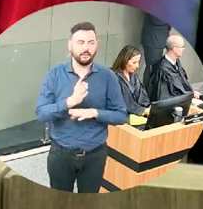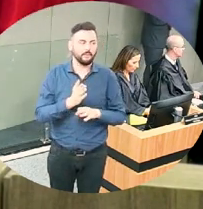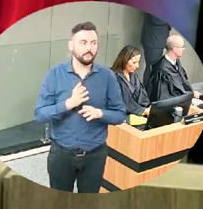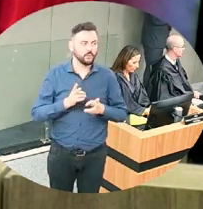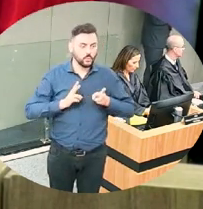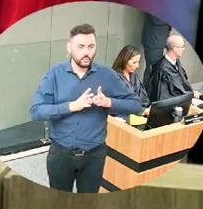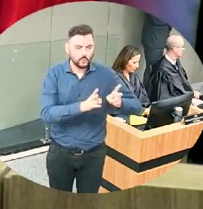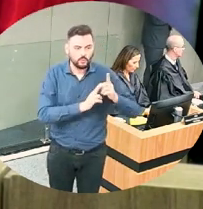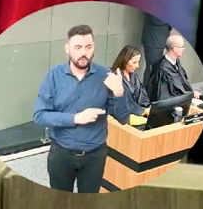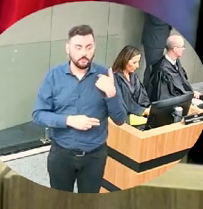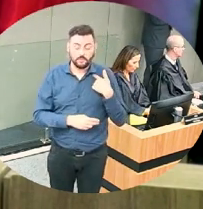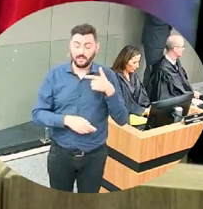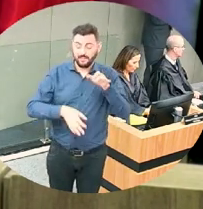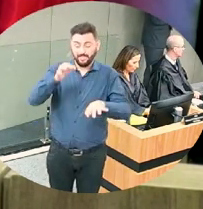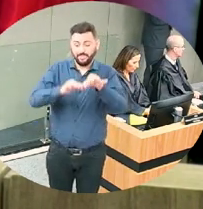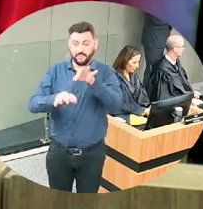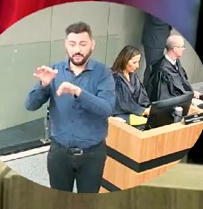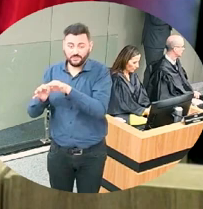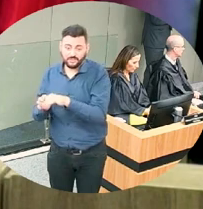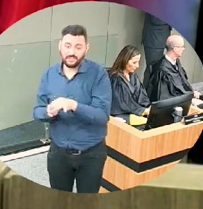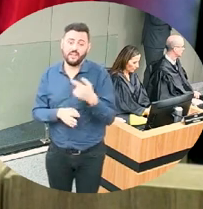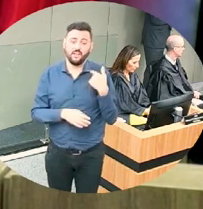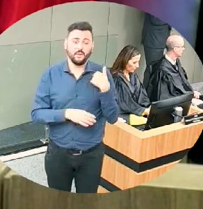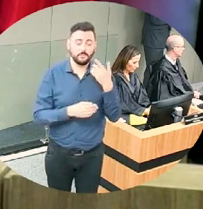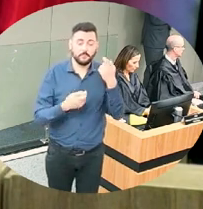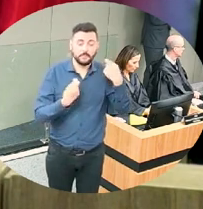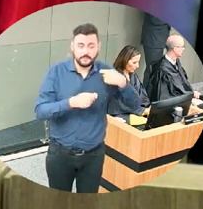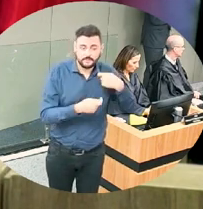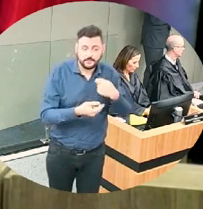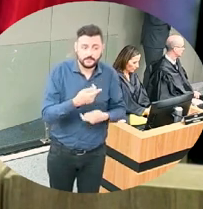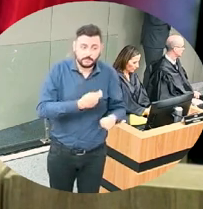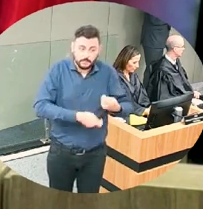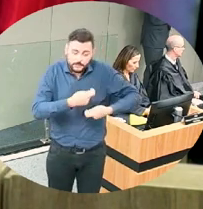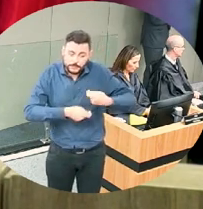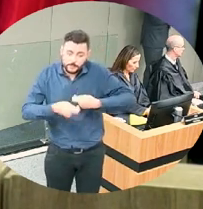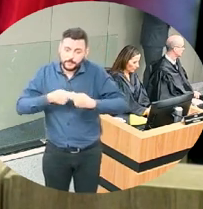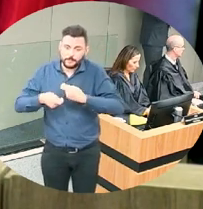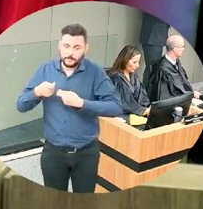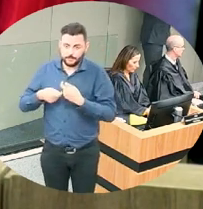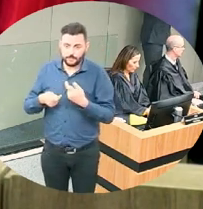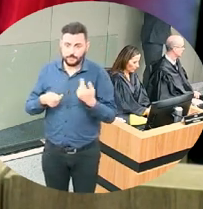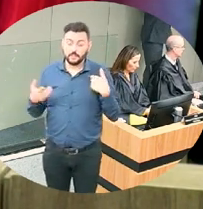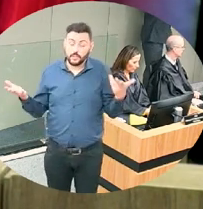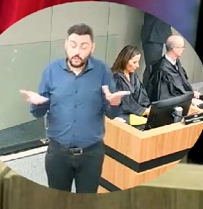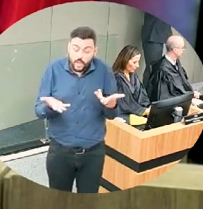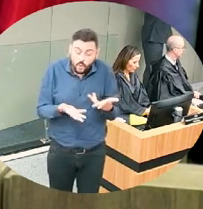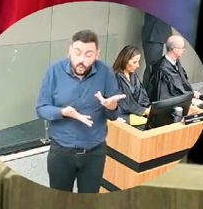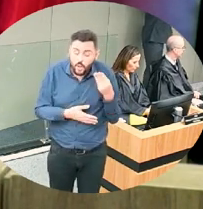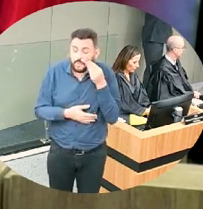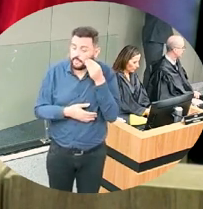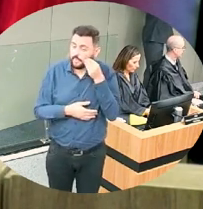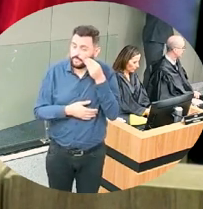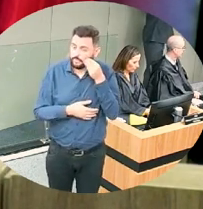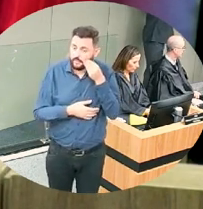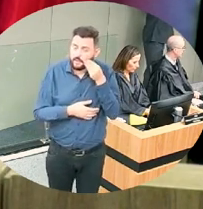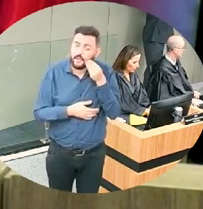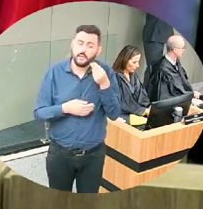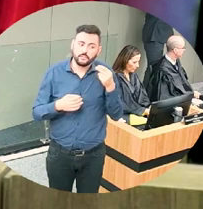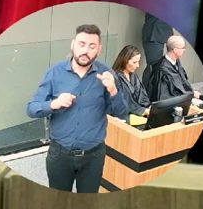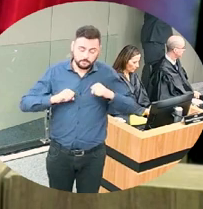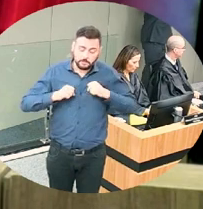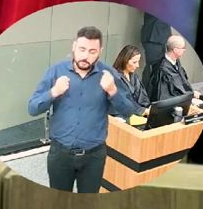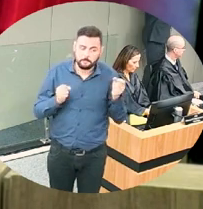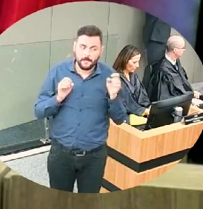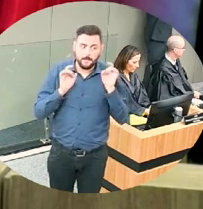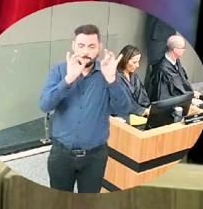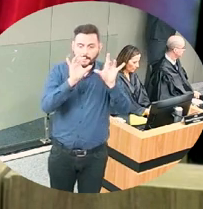mera da declaração jurisdicional que é importante mas é o momento do processo nós buscamos a sua concretização portanto Lembrando